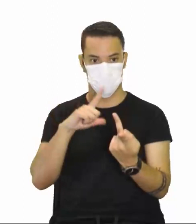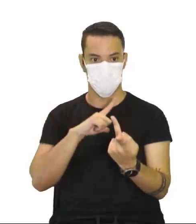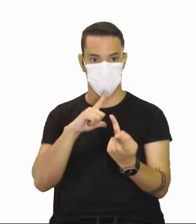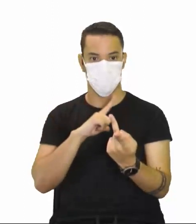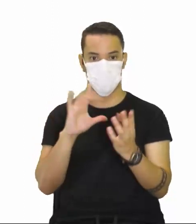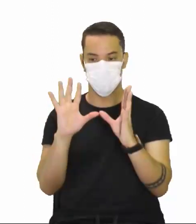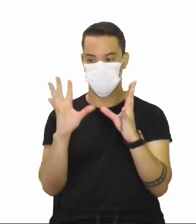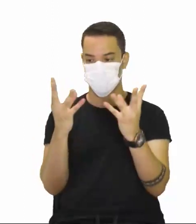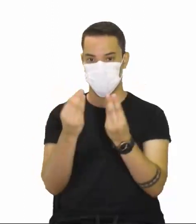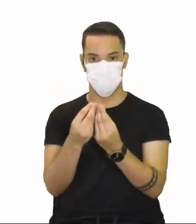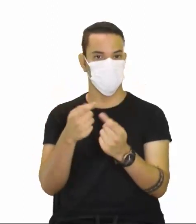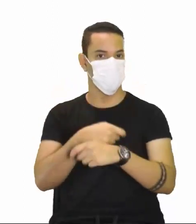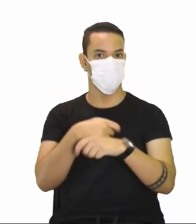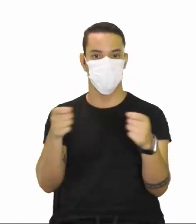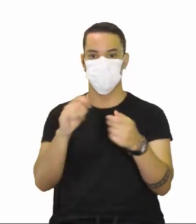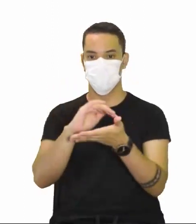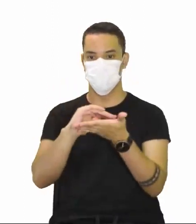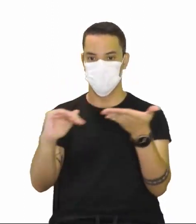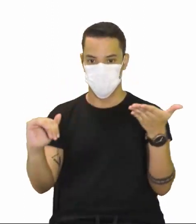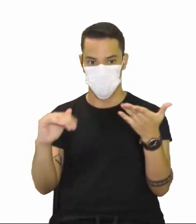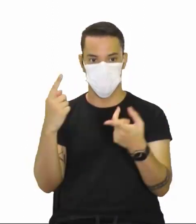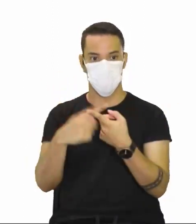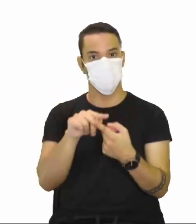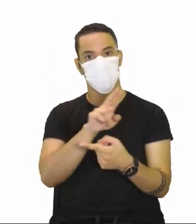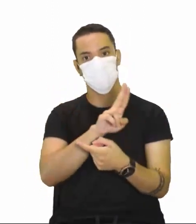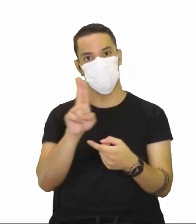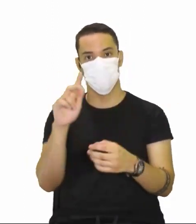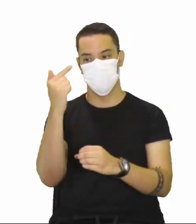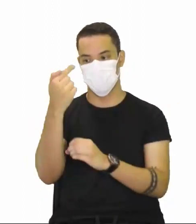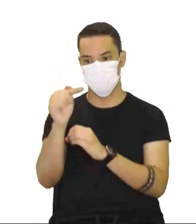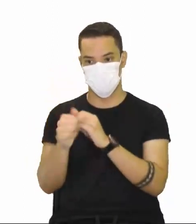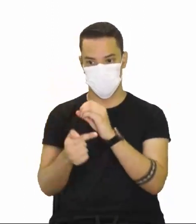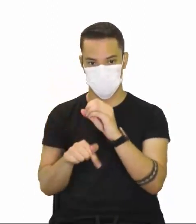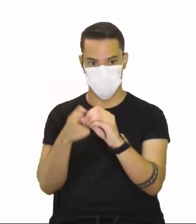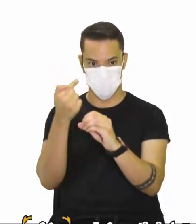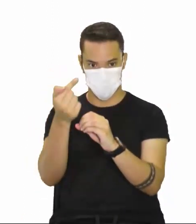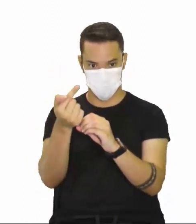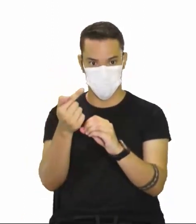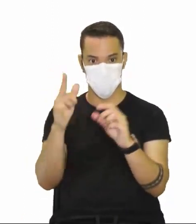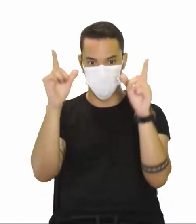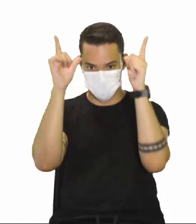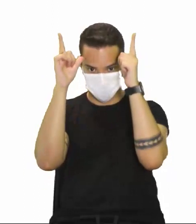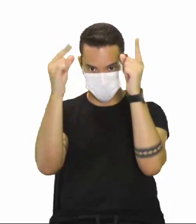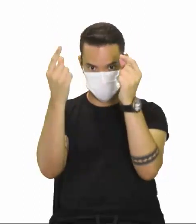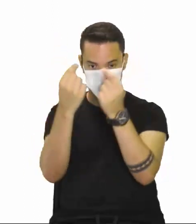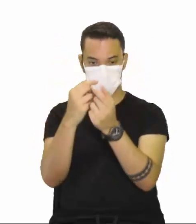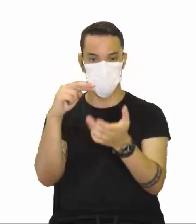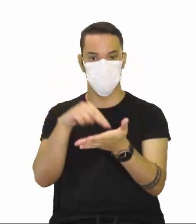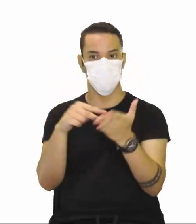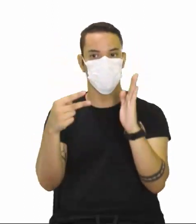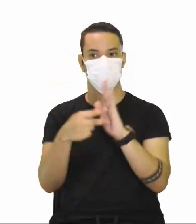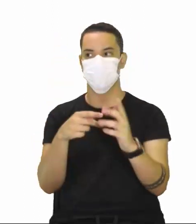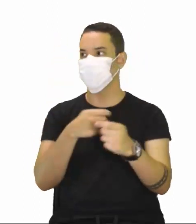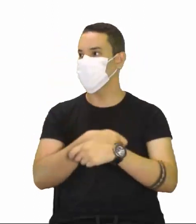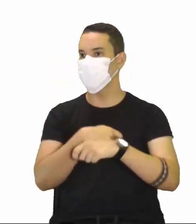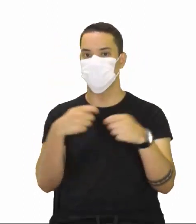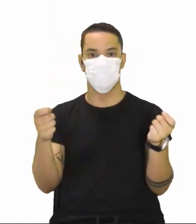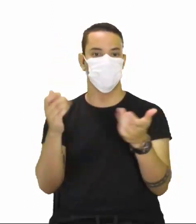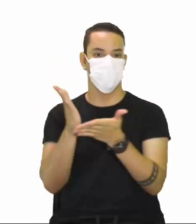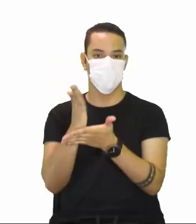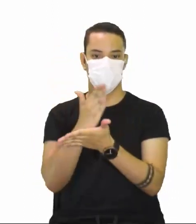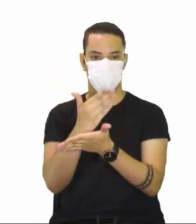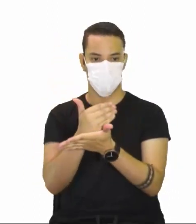por partículas indivisíveis, a qual foi denominada átomo. Em grego, significa indivisível,